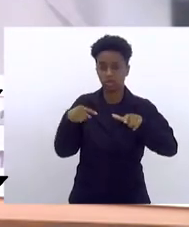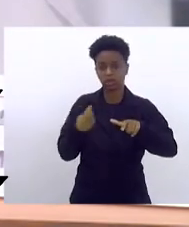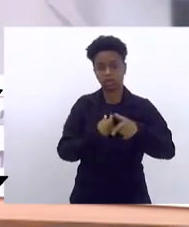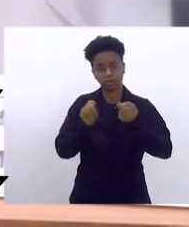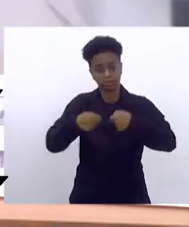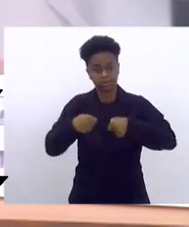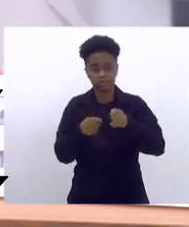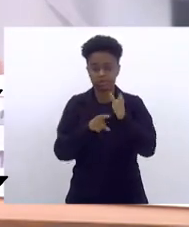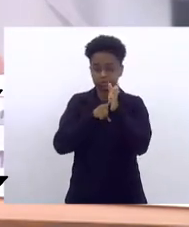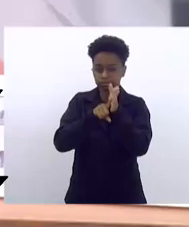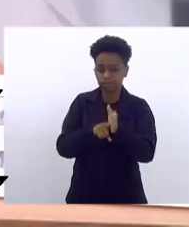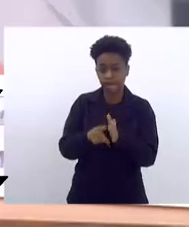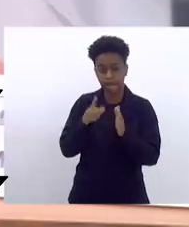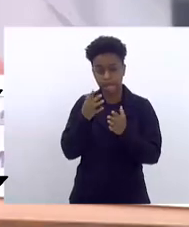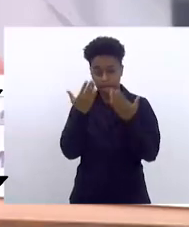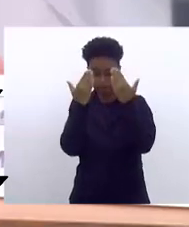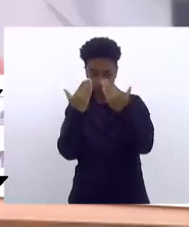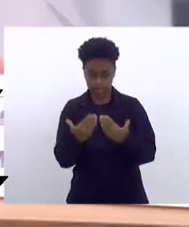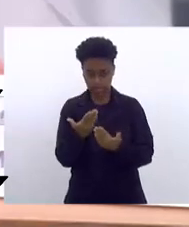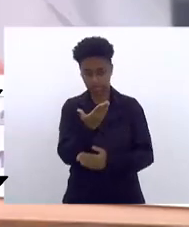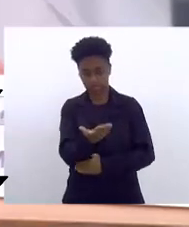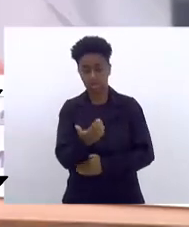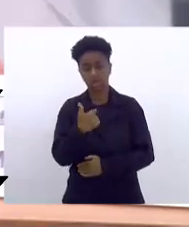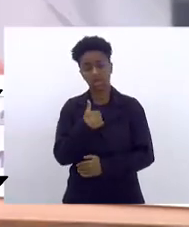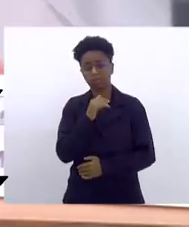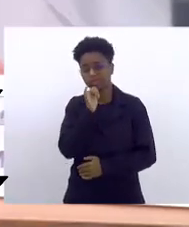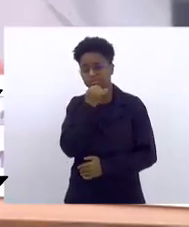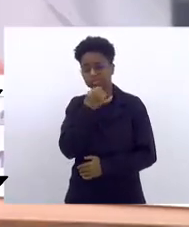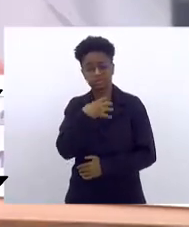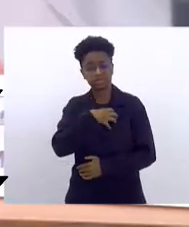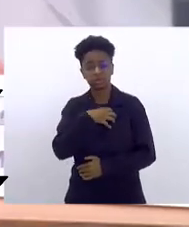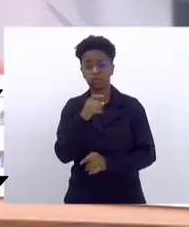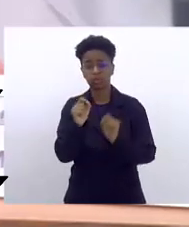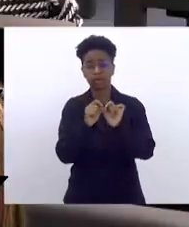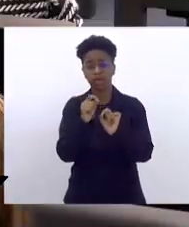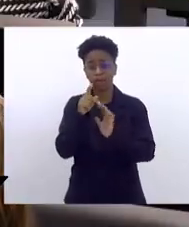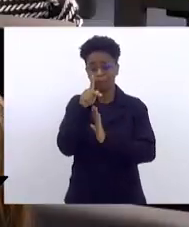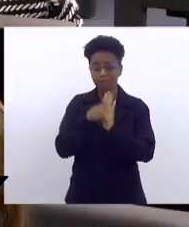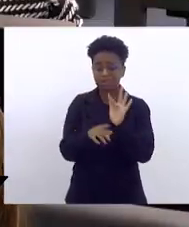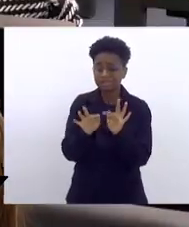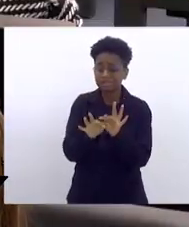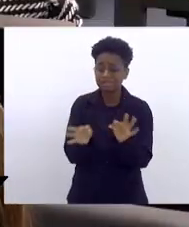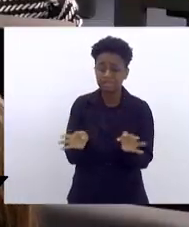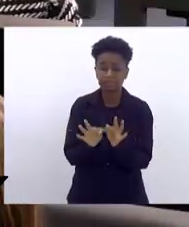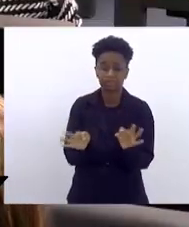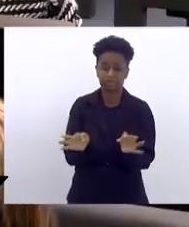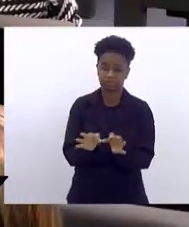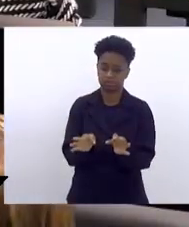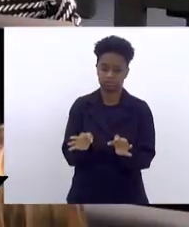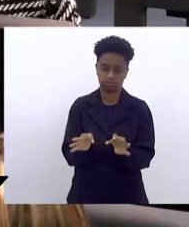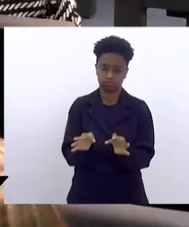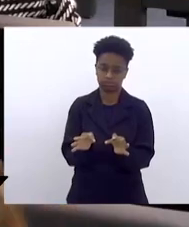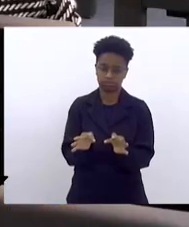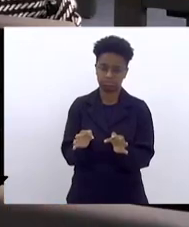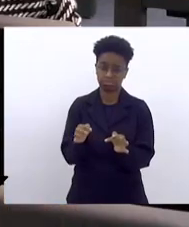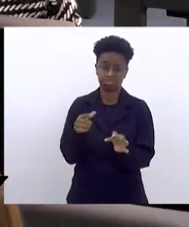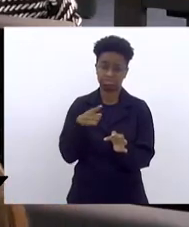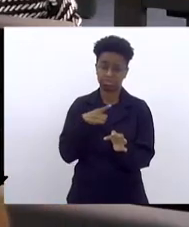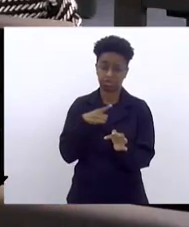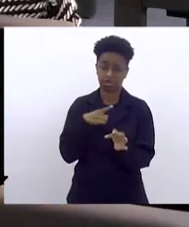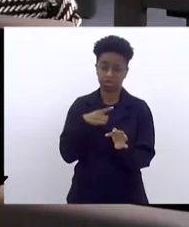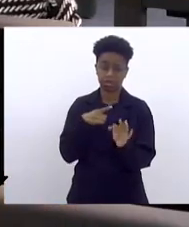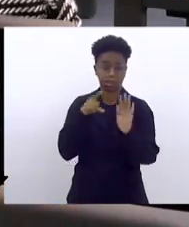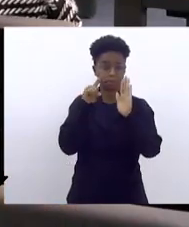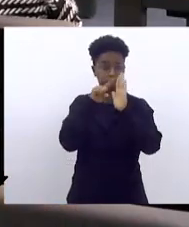o que me entristece tia Ju é ver que um projeto tão simples de um de um formulário